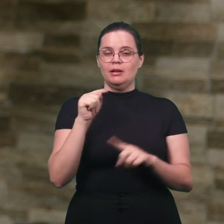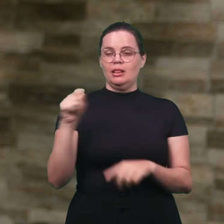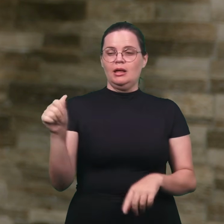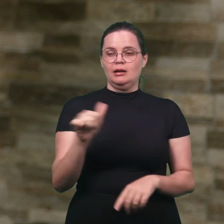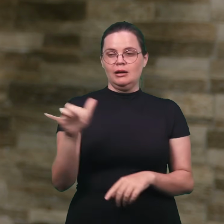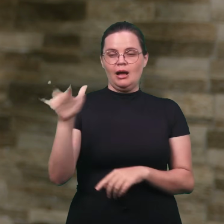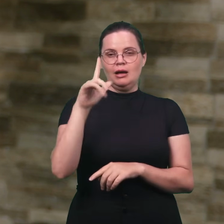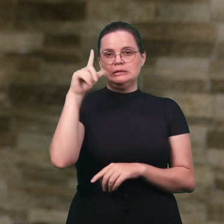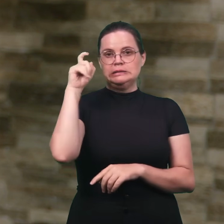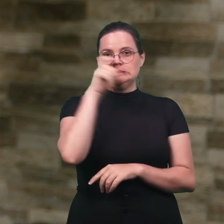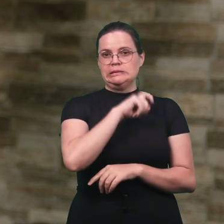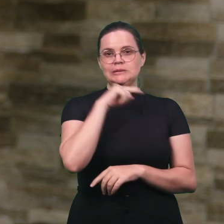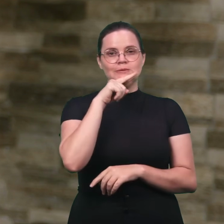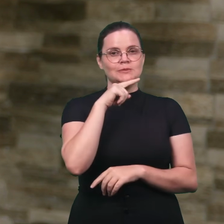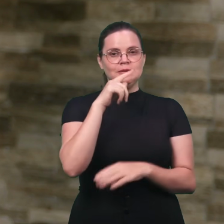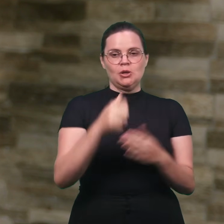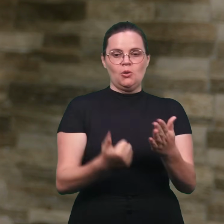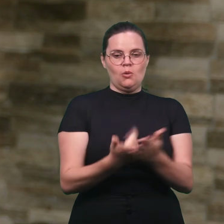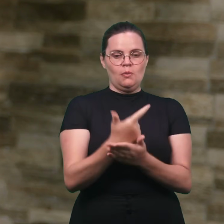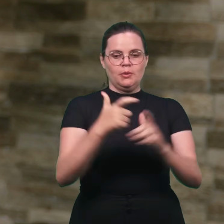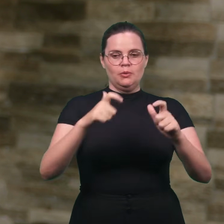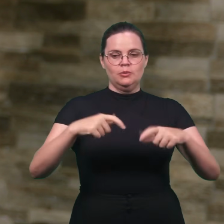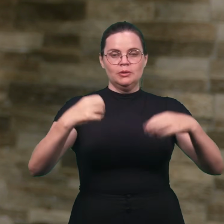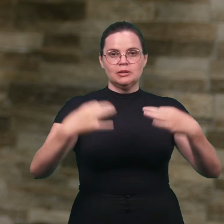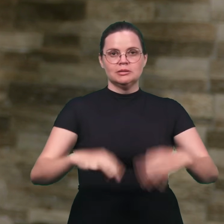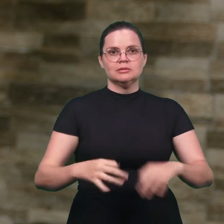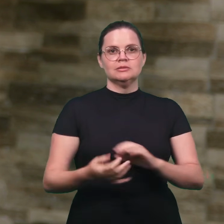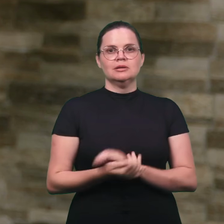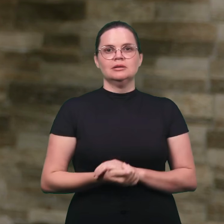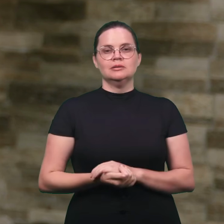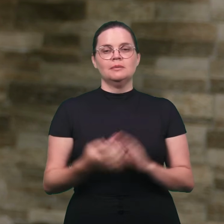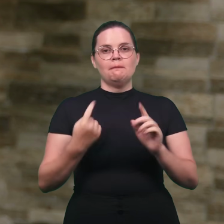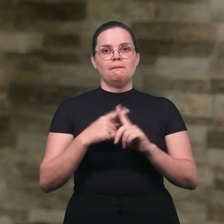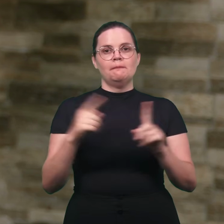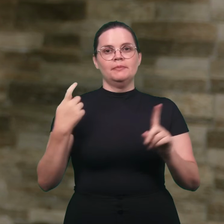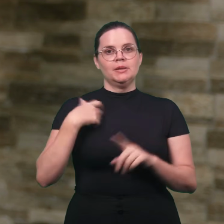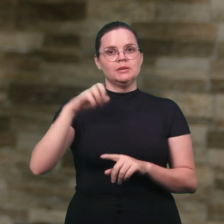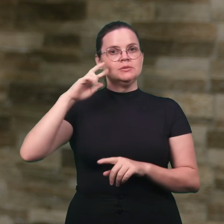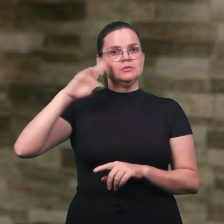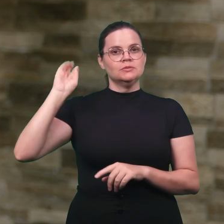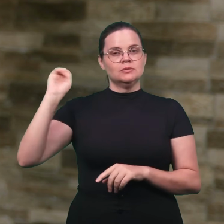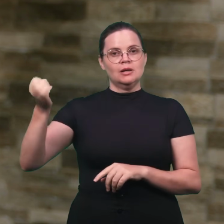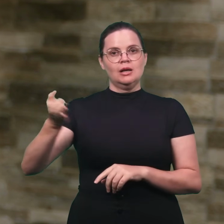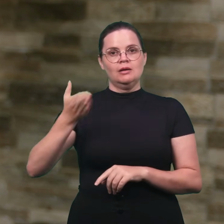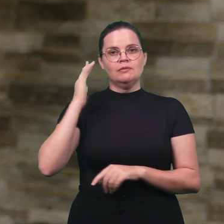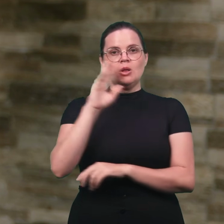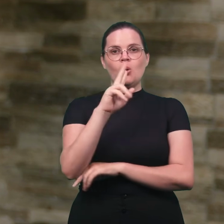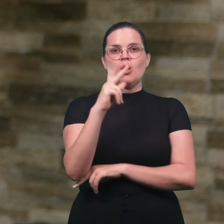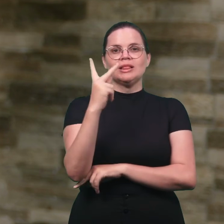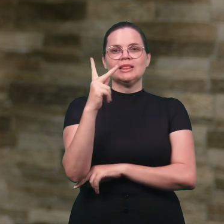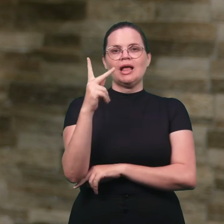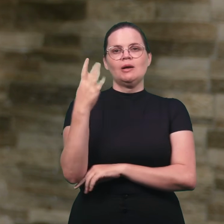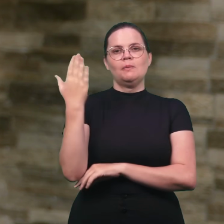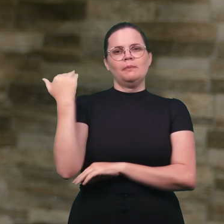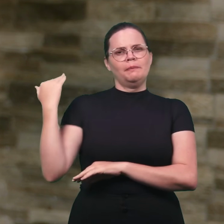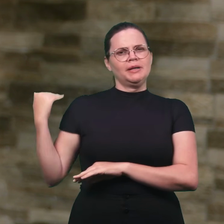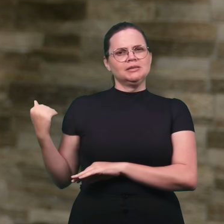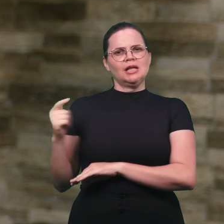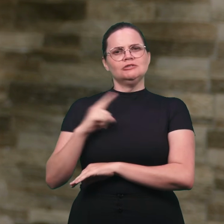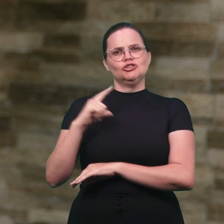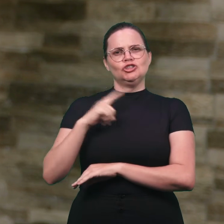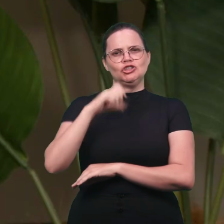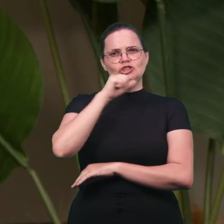eram caros, a dificuldade de se comprar um local no exterior, e o Senhor revelou um hotel antigo que tinha